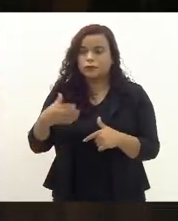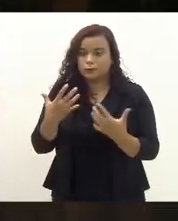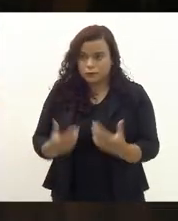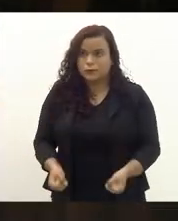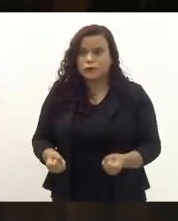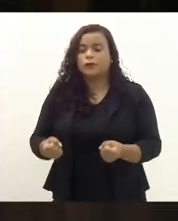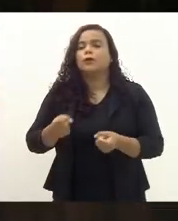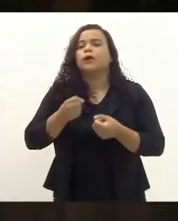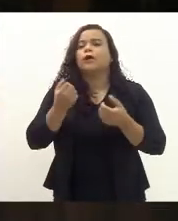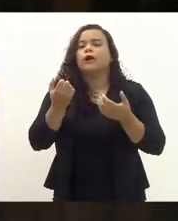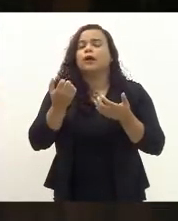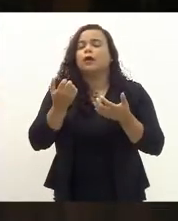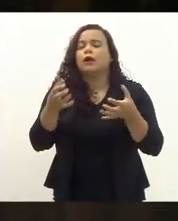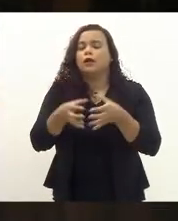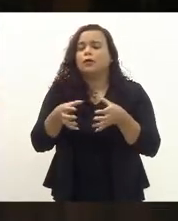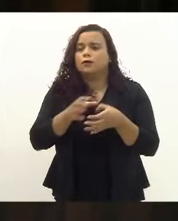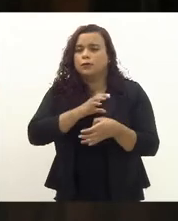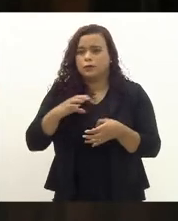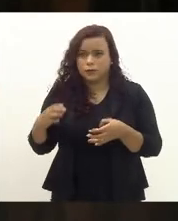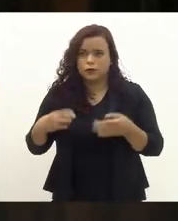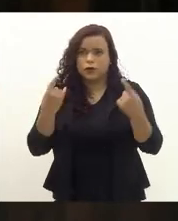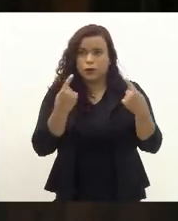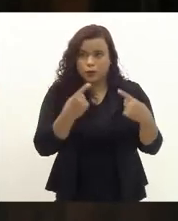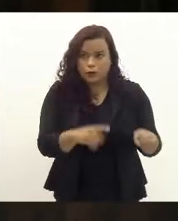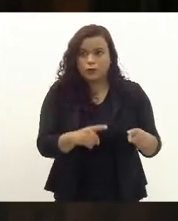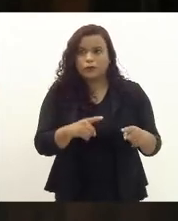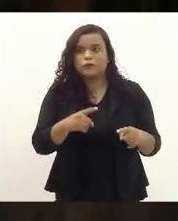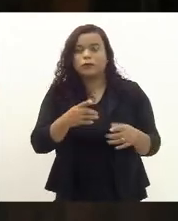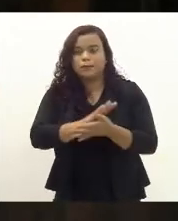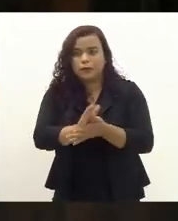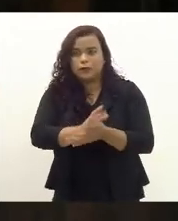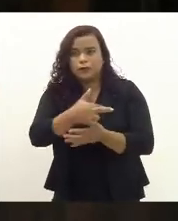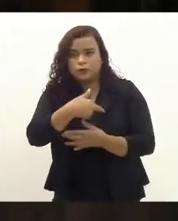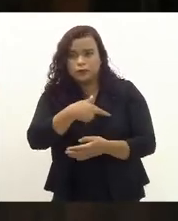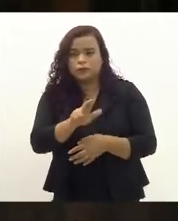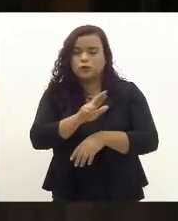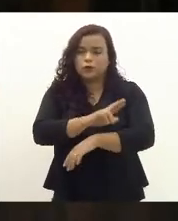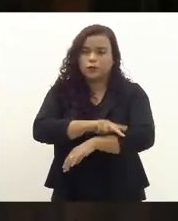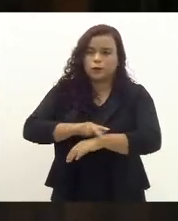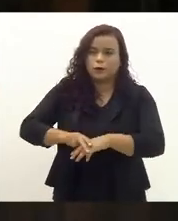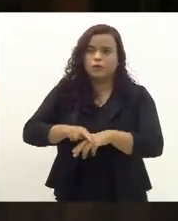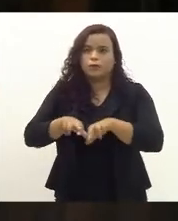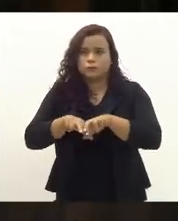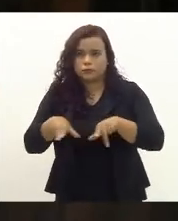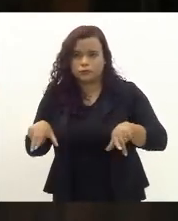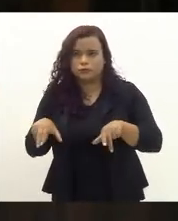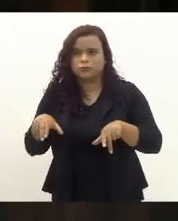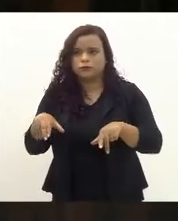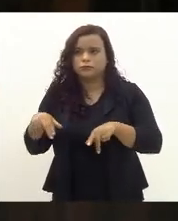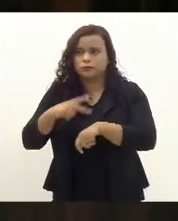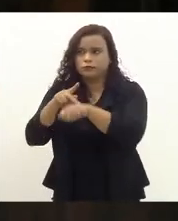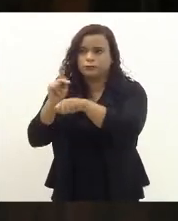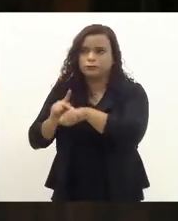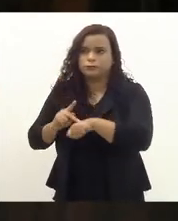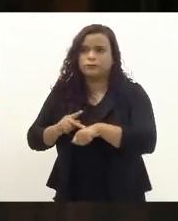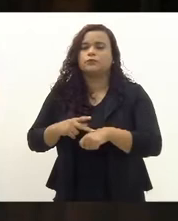e Preconceito de raça cor religião e procedência Nacional favorável e de orçamento Finanças fiscalização financeira e controle